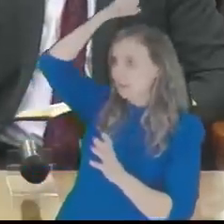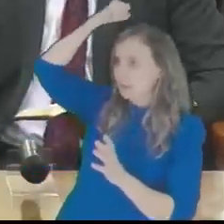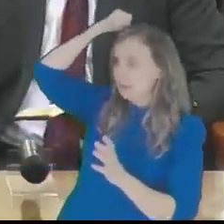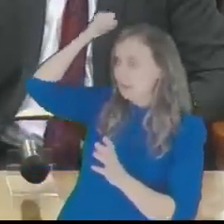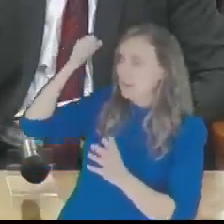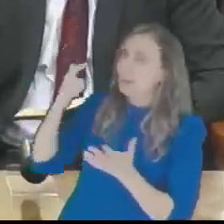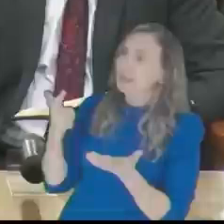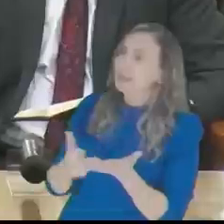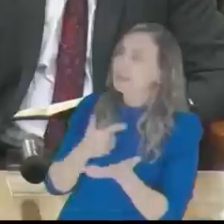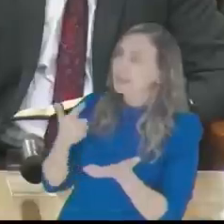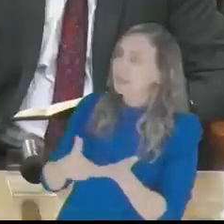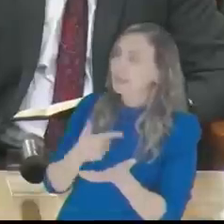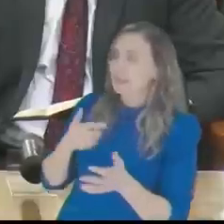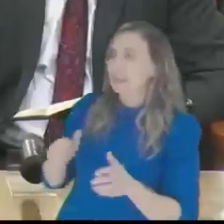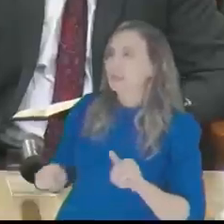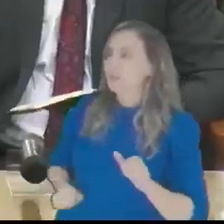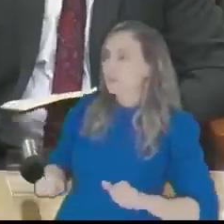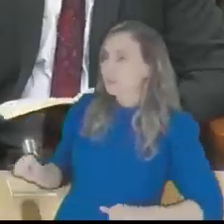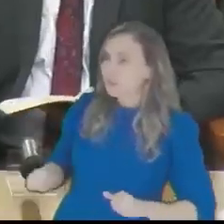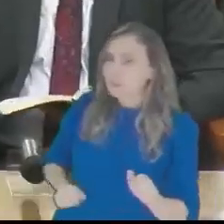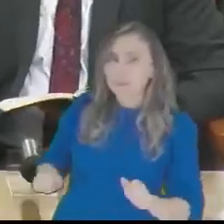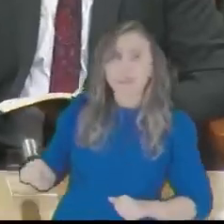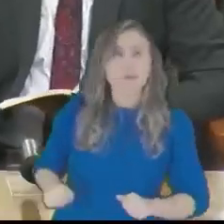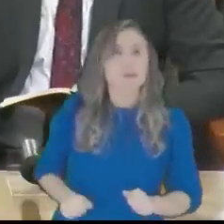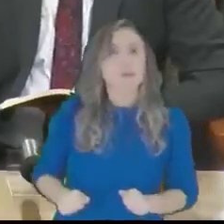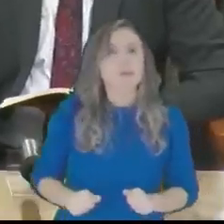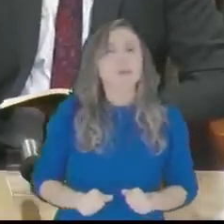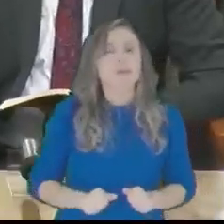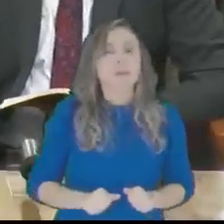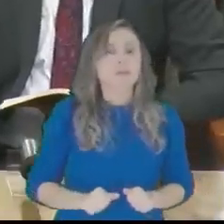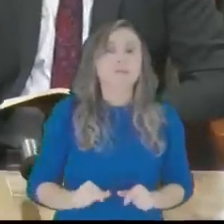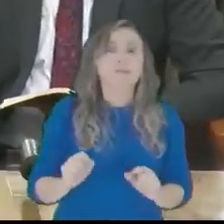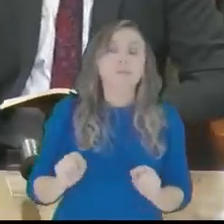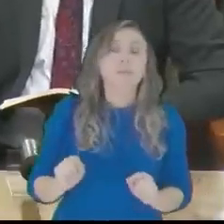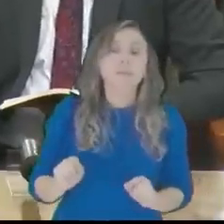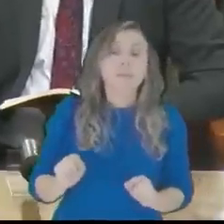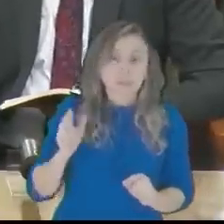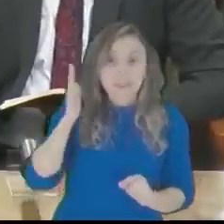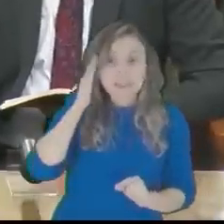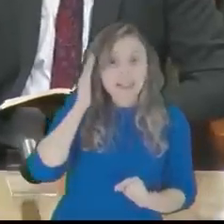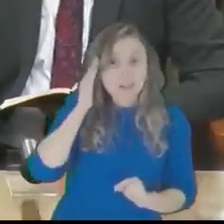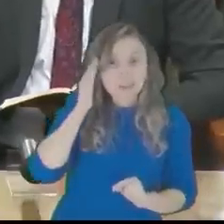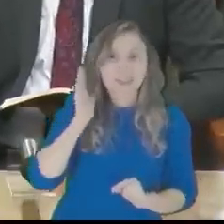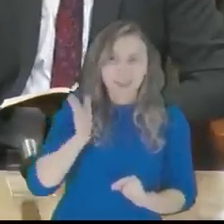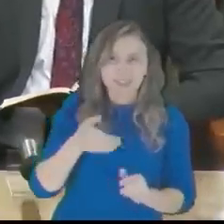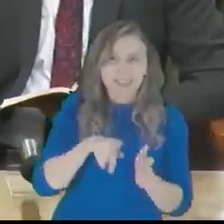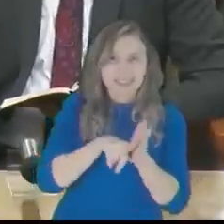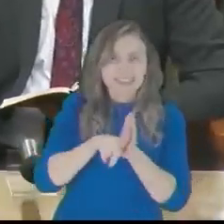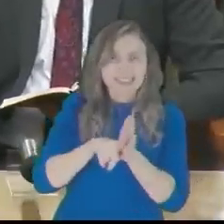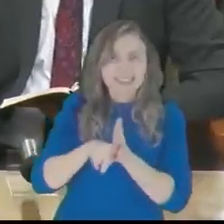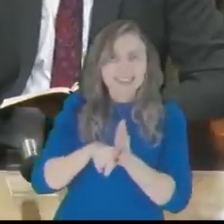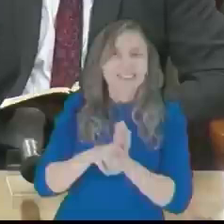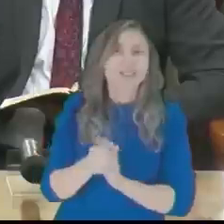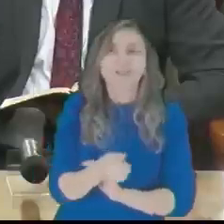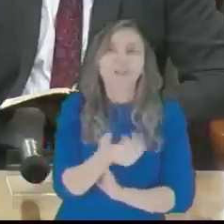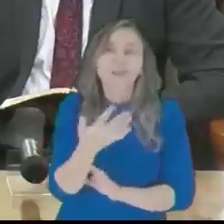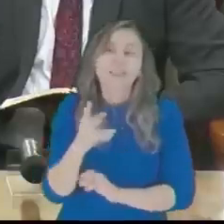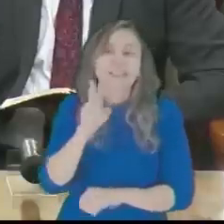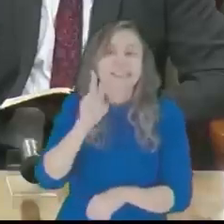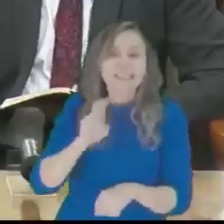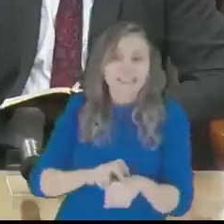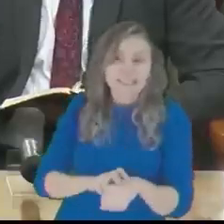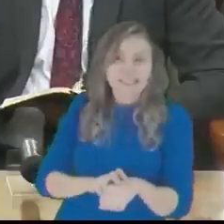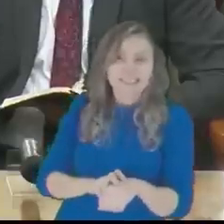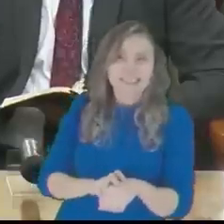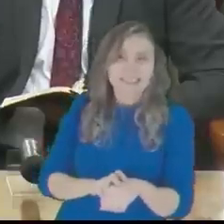se fala no Espírito Santo em Atos dos Apóstolos? Quem sabe dizer? Alguém já fez essa pesquisa? Quantas vezes se fala no Espírito